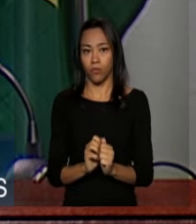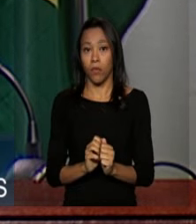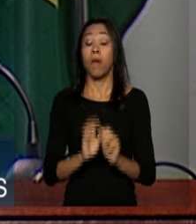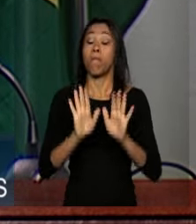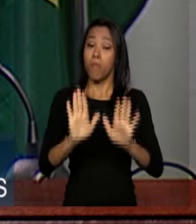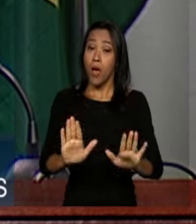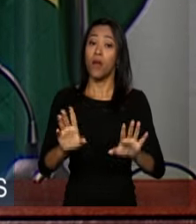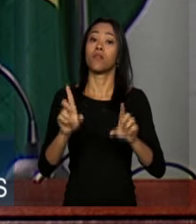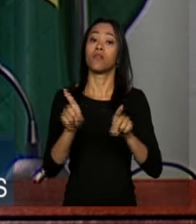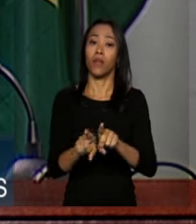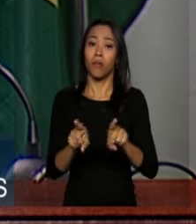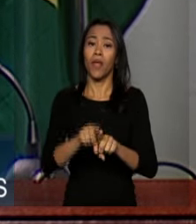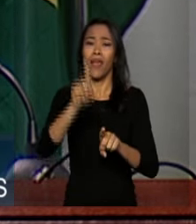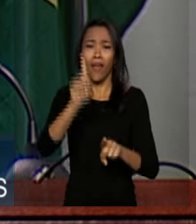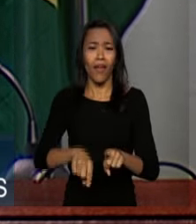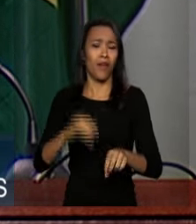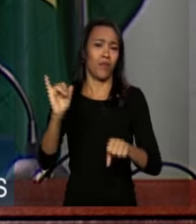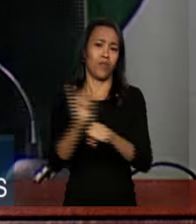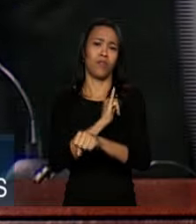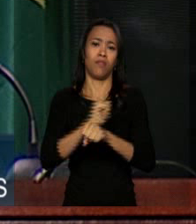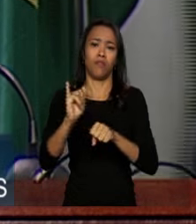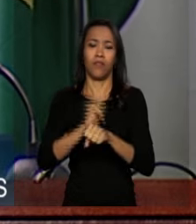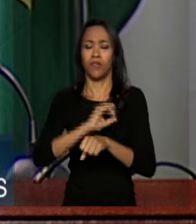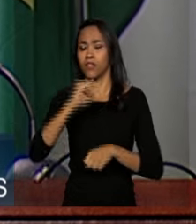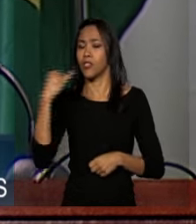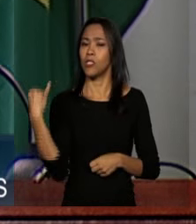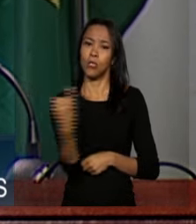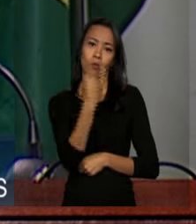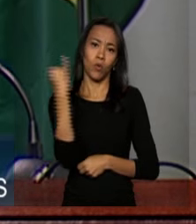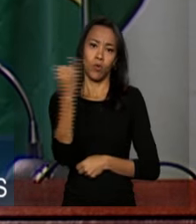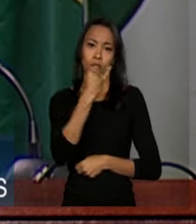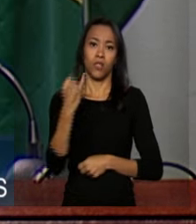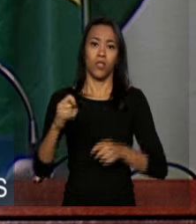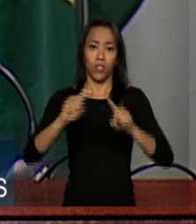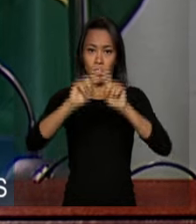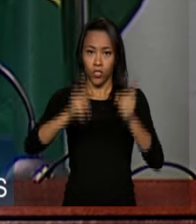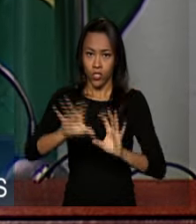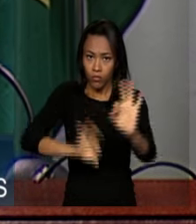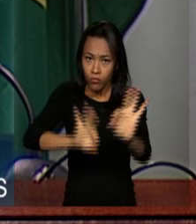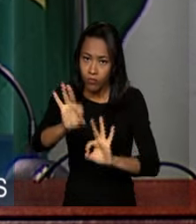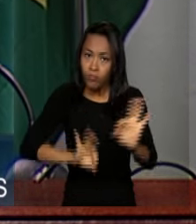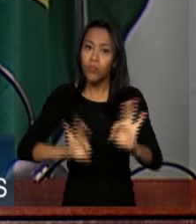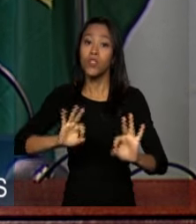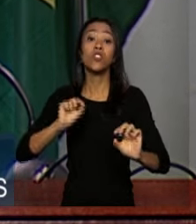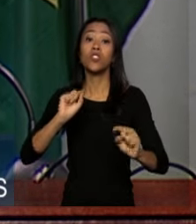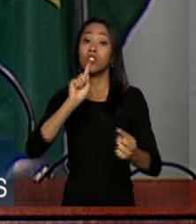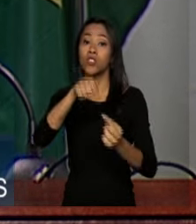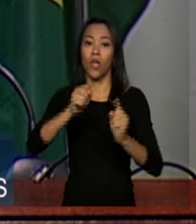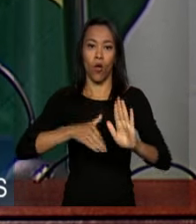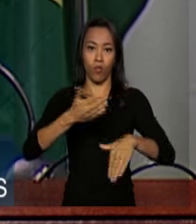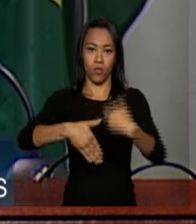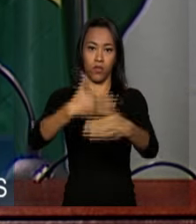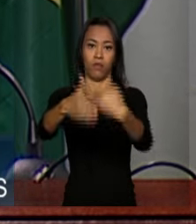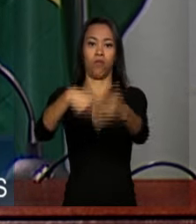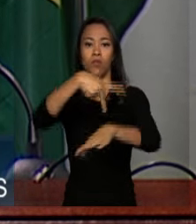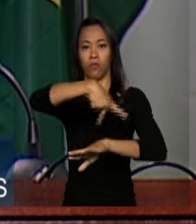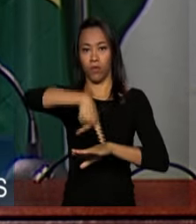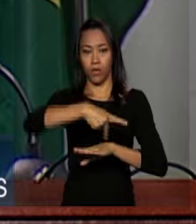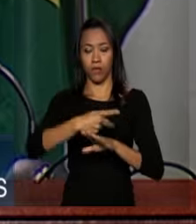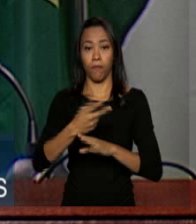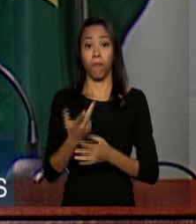mesmo, um elemento fundamental de nosso projeto nacional de desenvolvimento. A